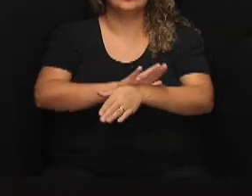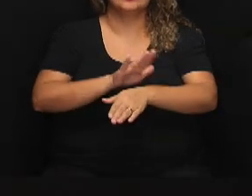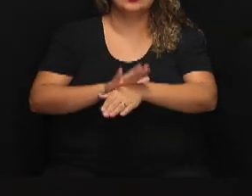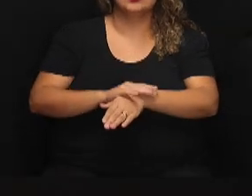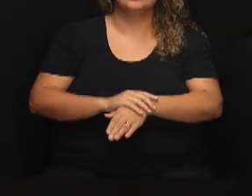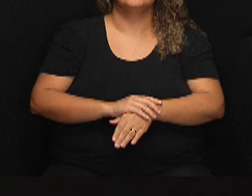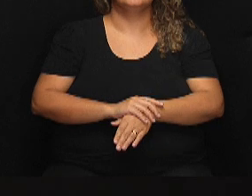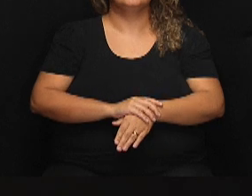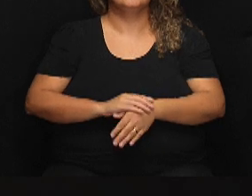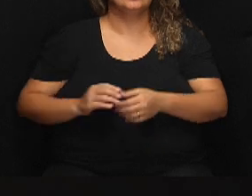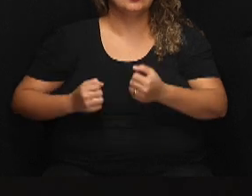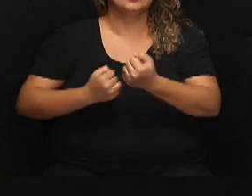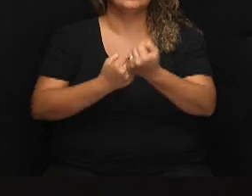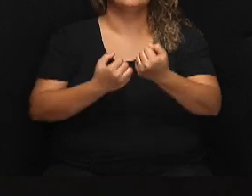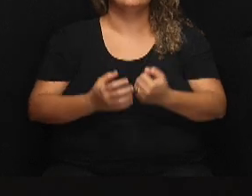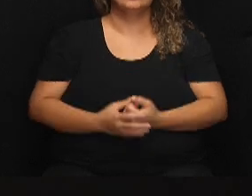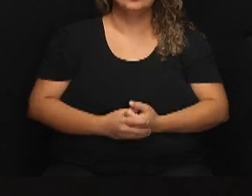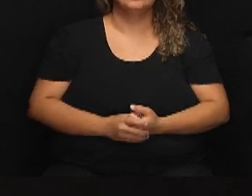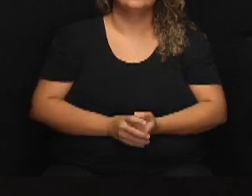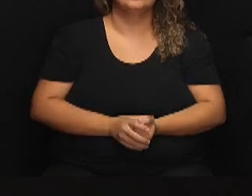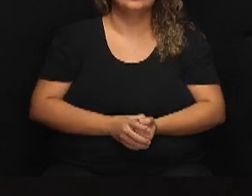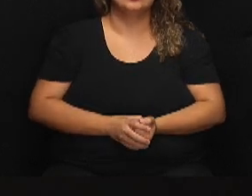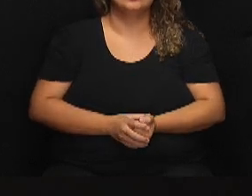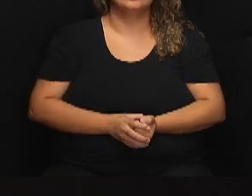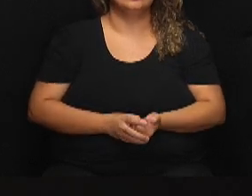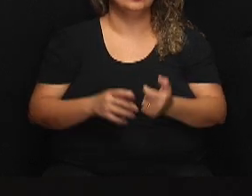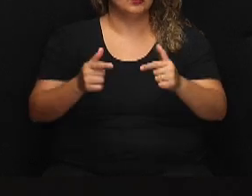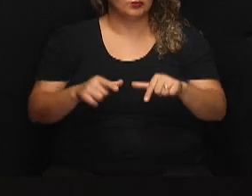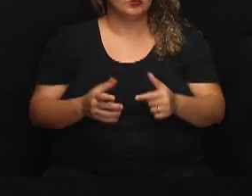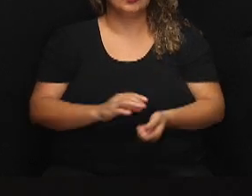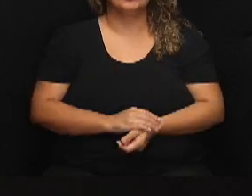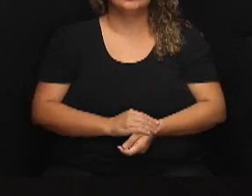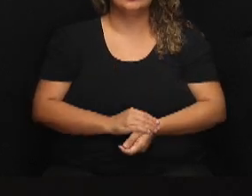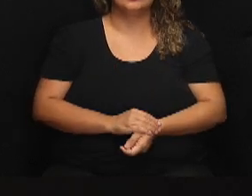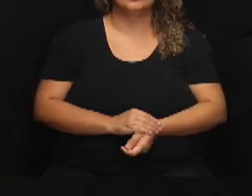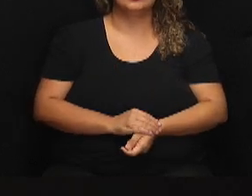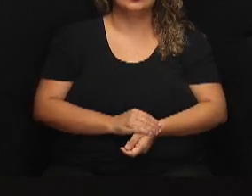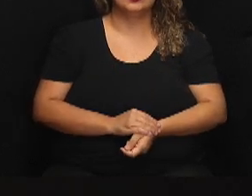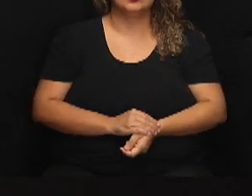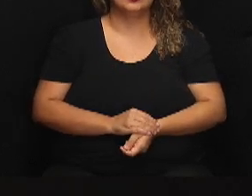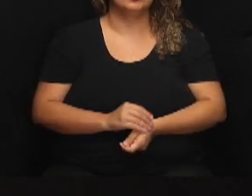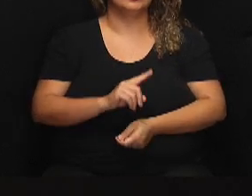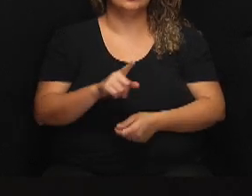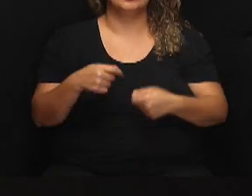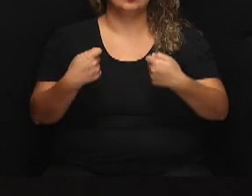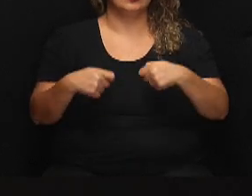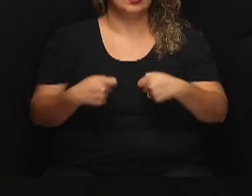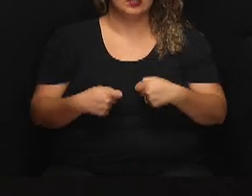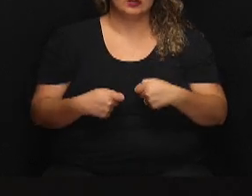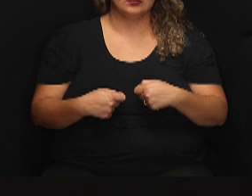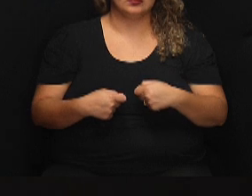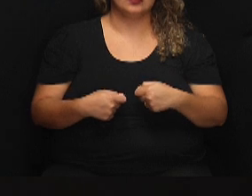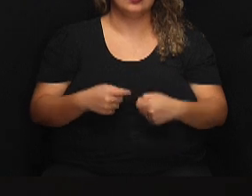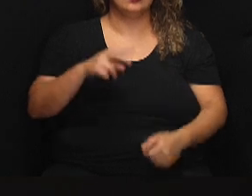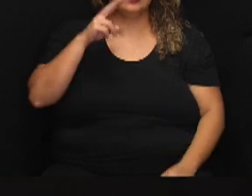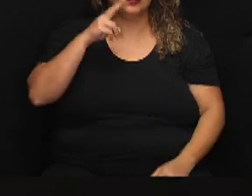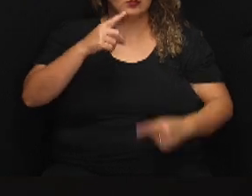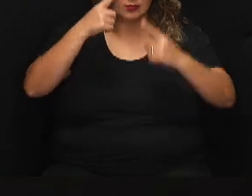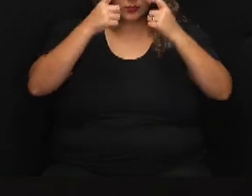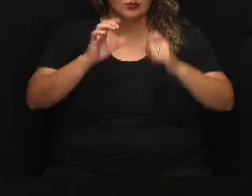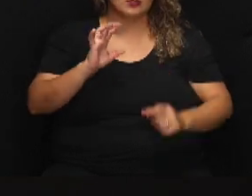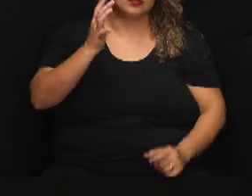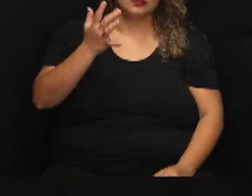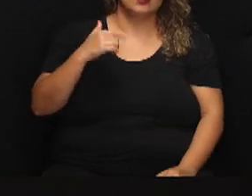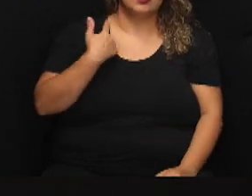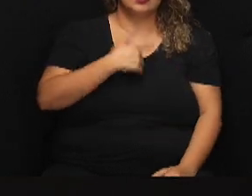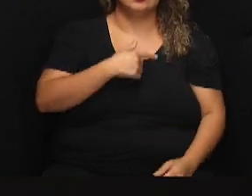de apoio, de espaço, né? Então, a gente não precisa ver uma violência acontecer para a gente